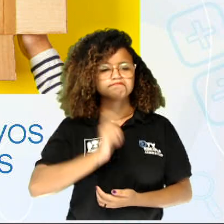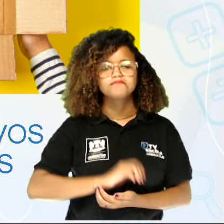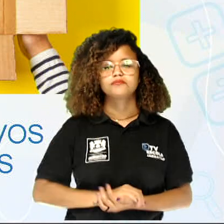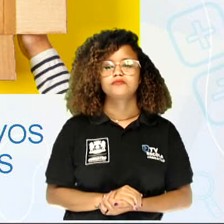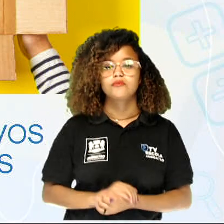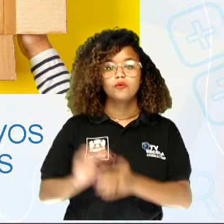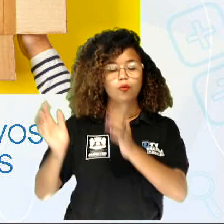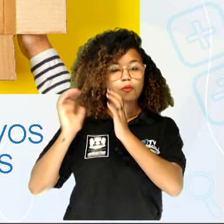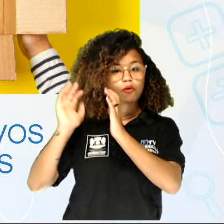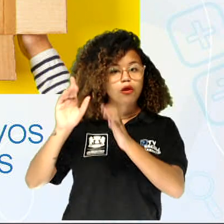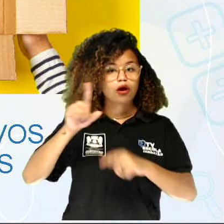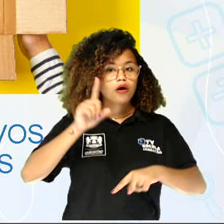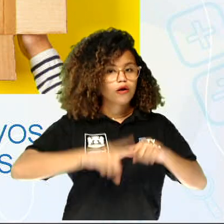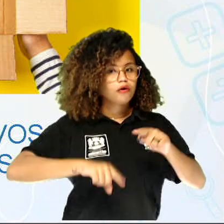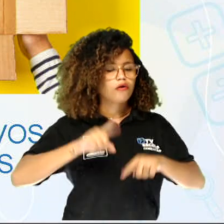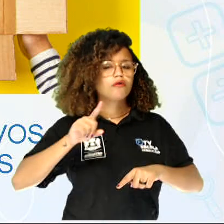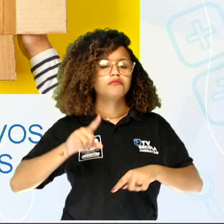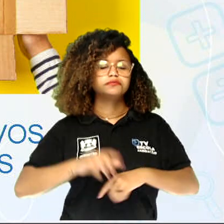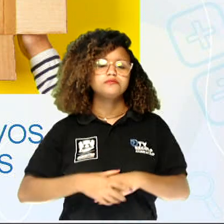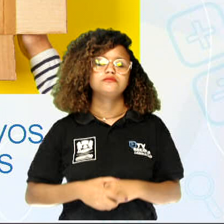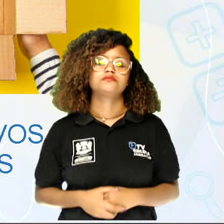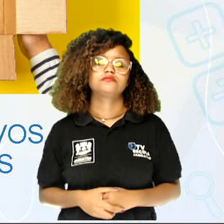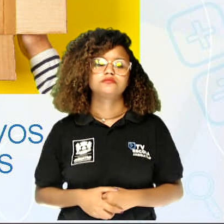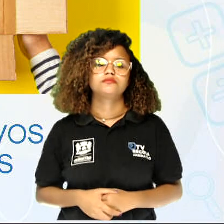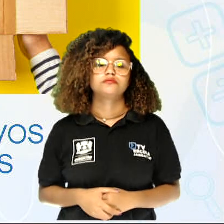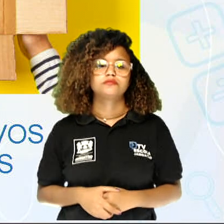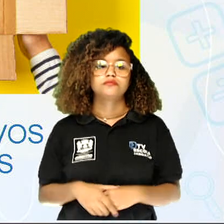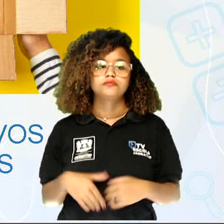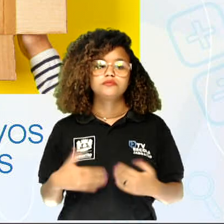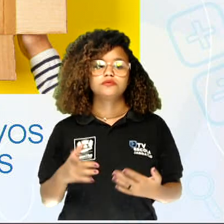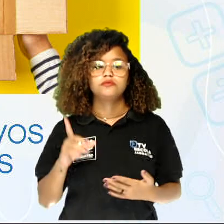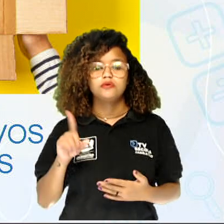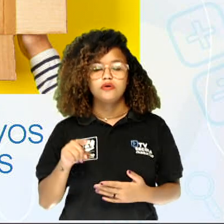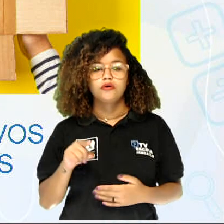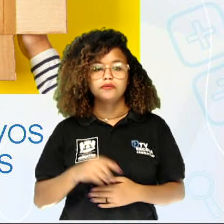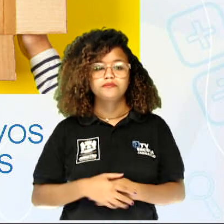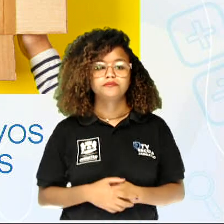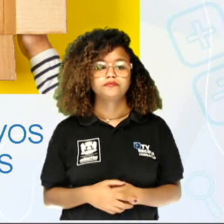é um objeto. Então, bola é um substantivo